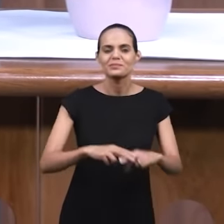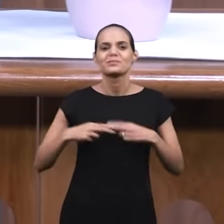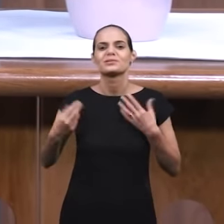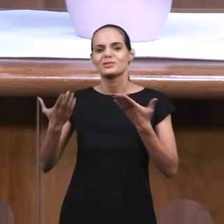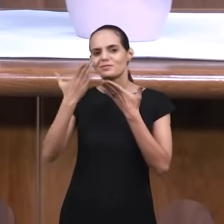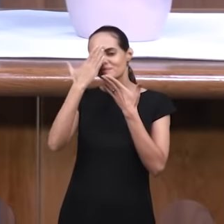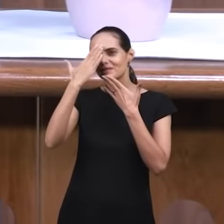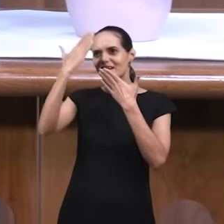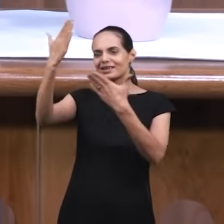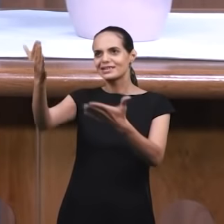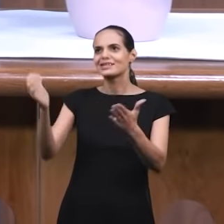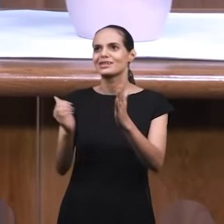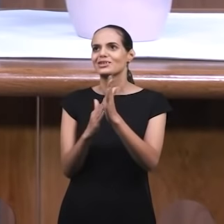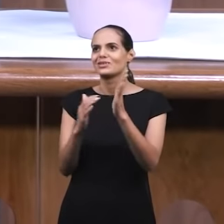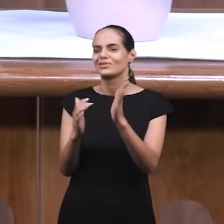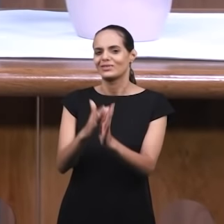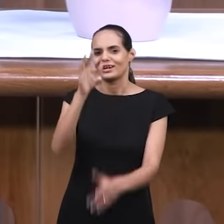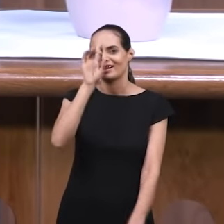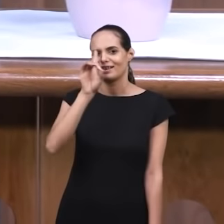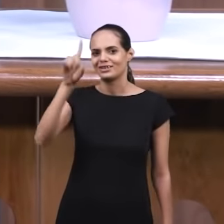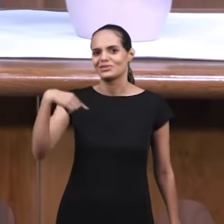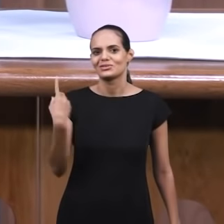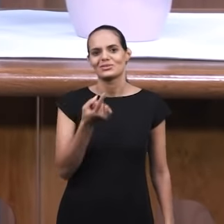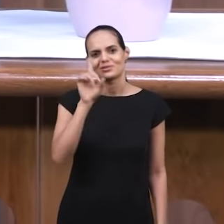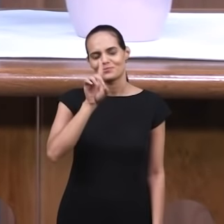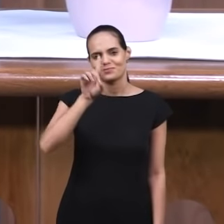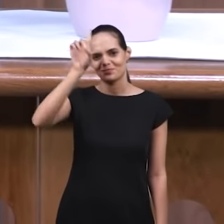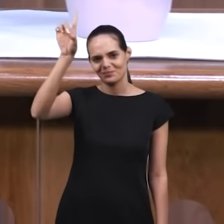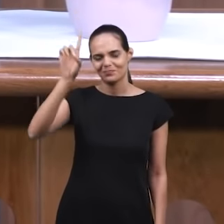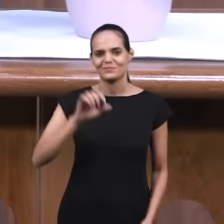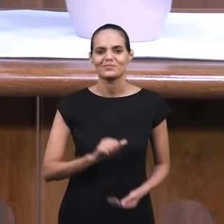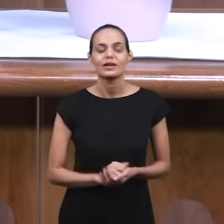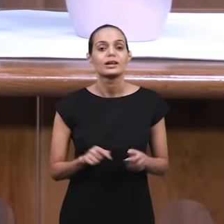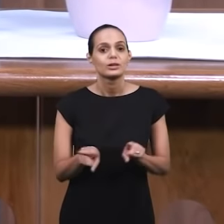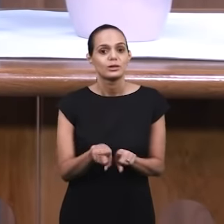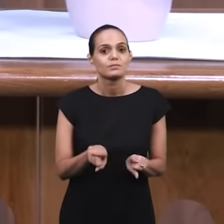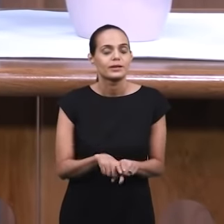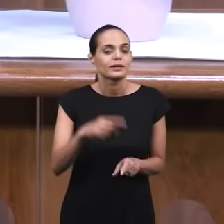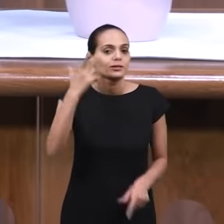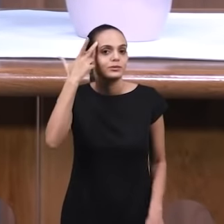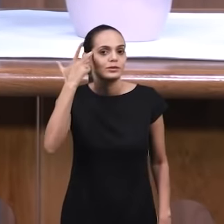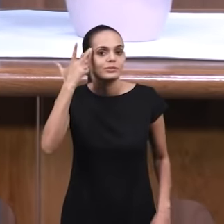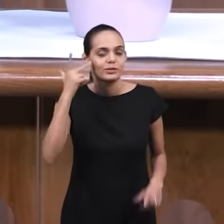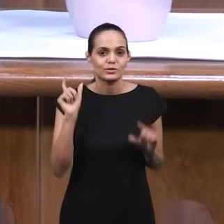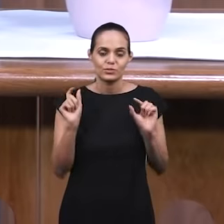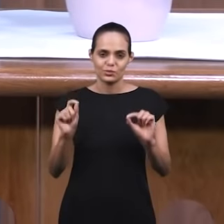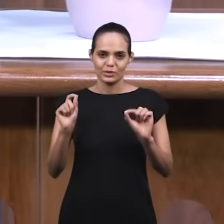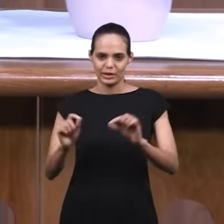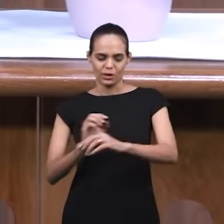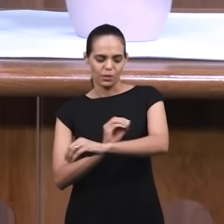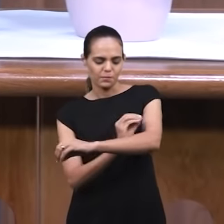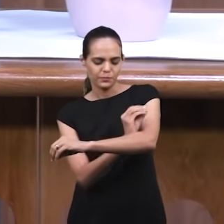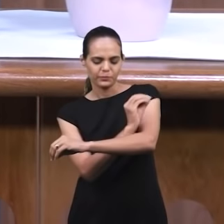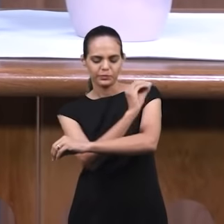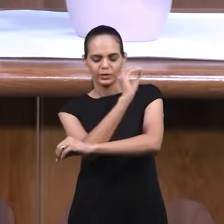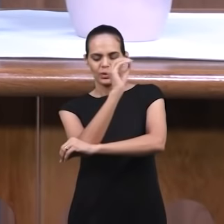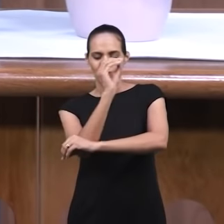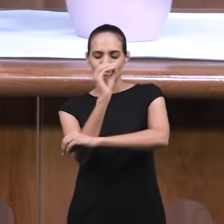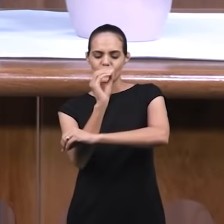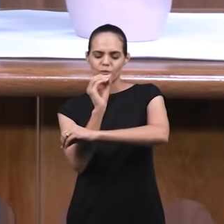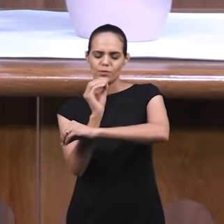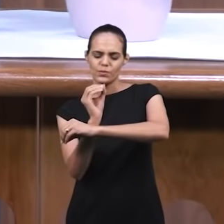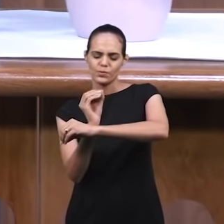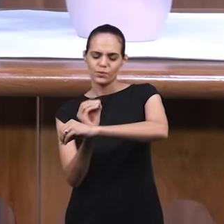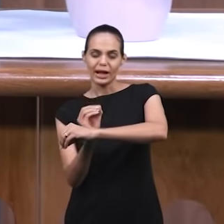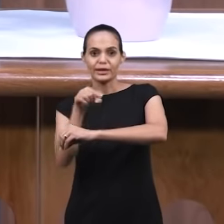para louvar ao Senhor nosso Deus. E, naturalmente, o ocaso da nossa vida